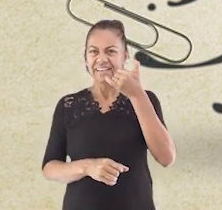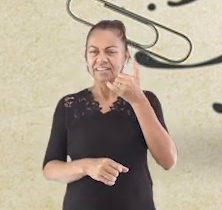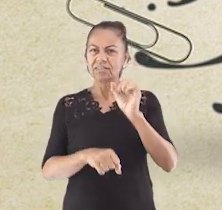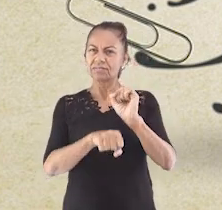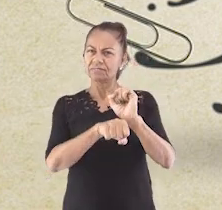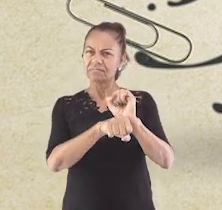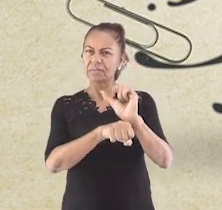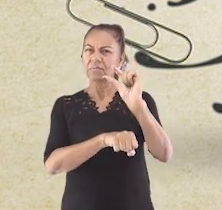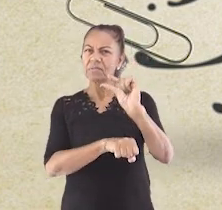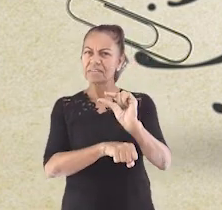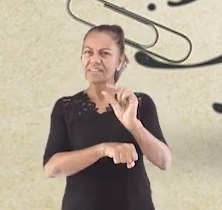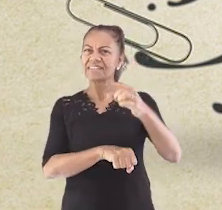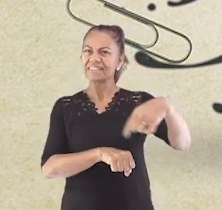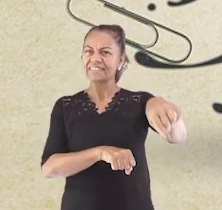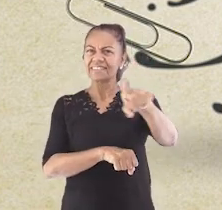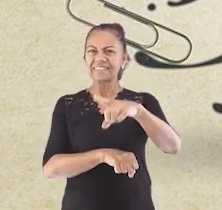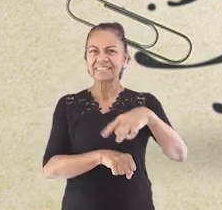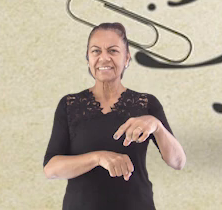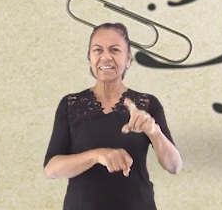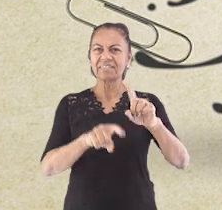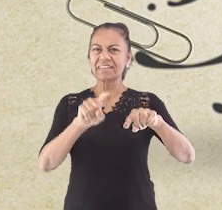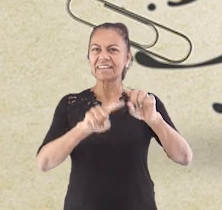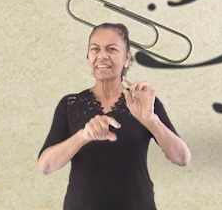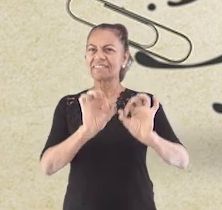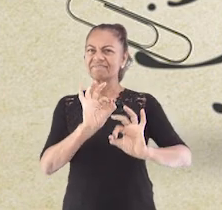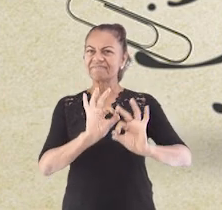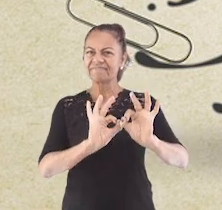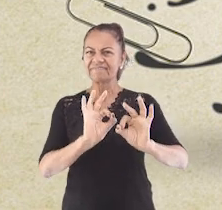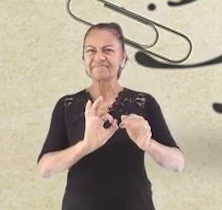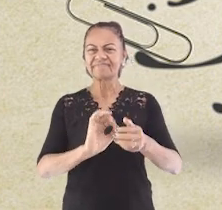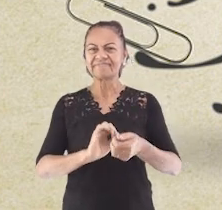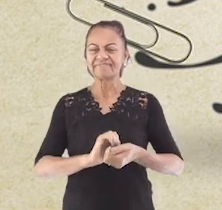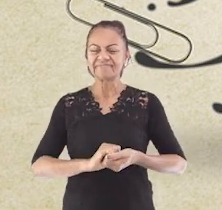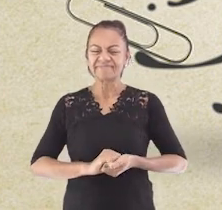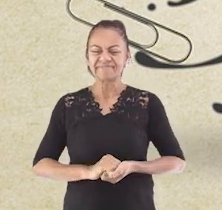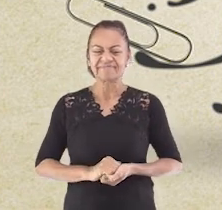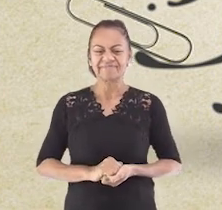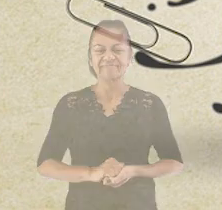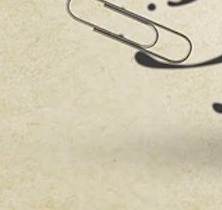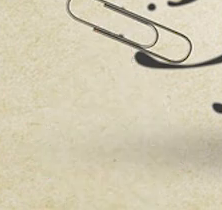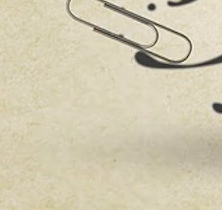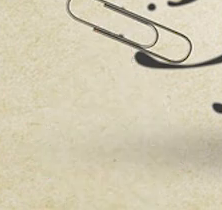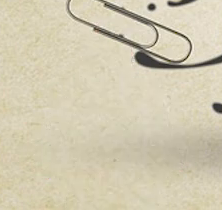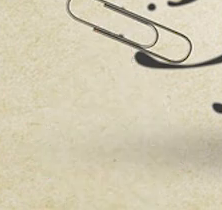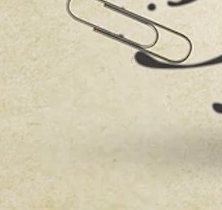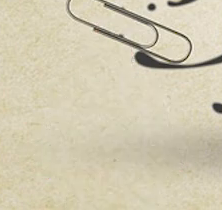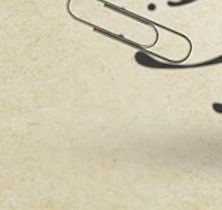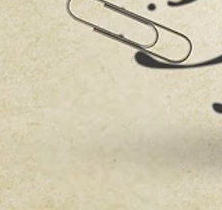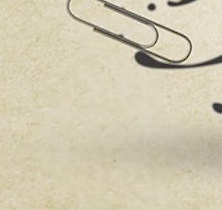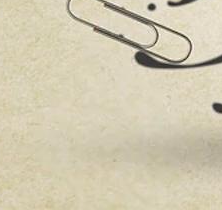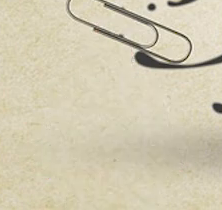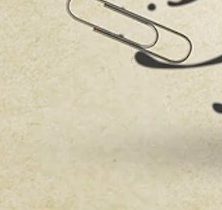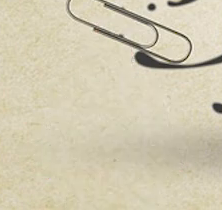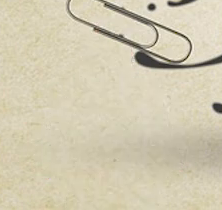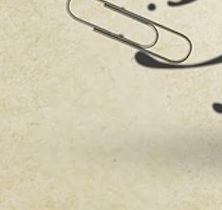um lápis ou uma caneta. Vou te dar um tempinho para você separar seu material.